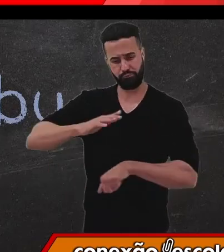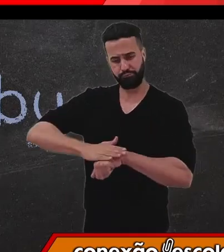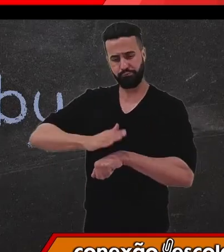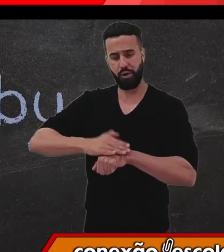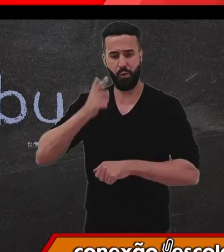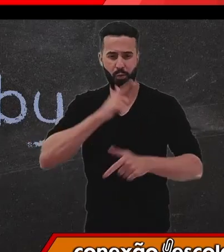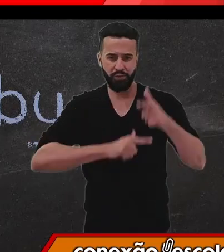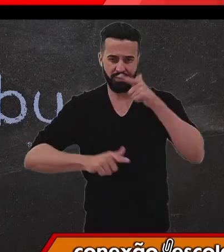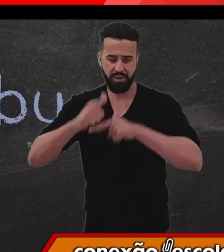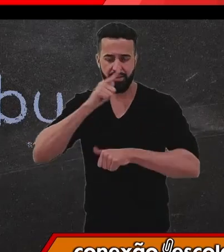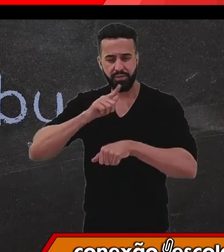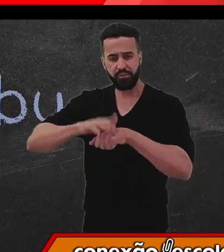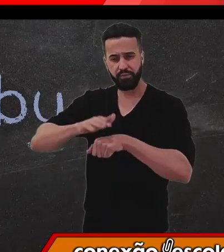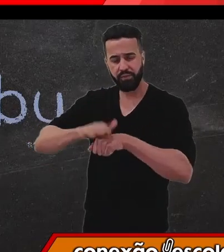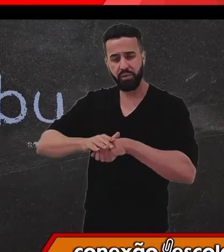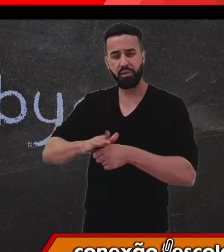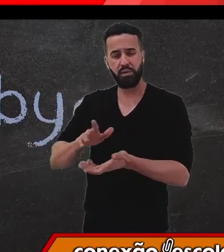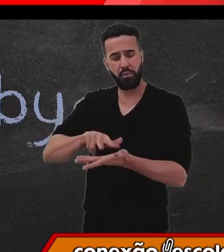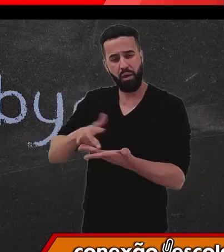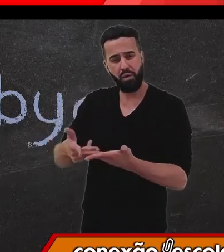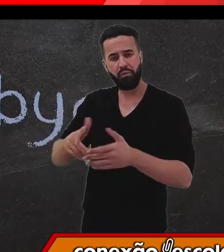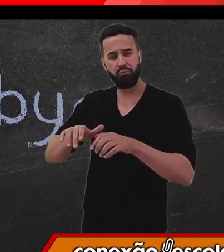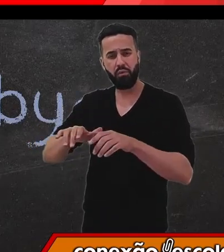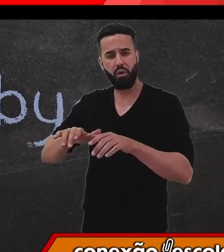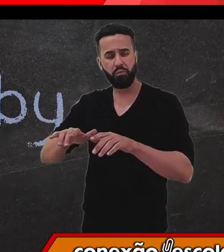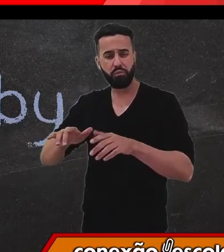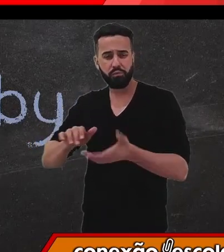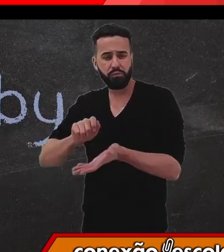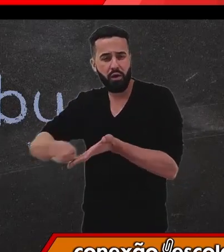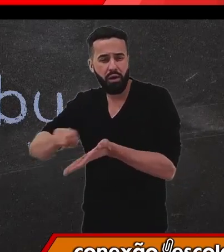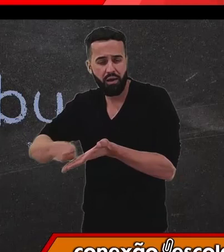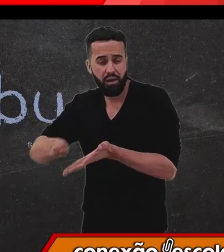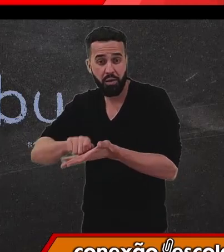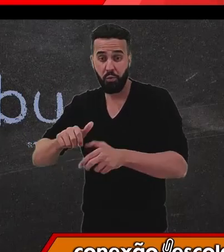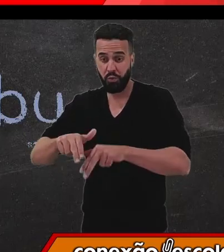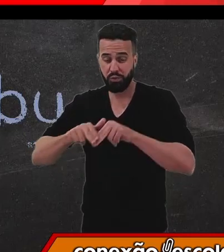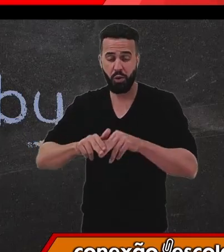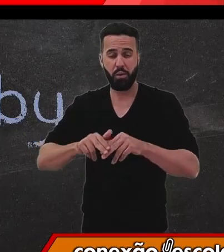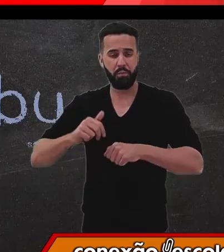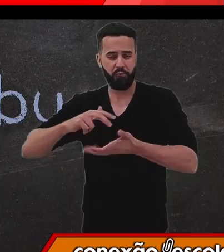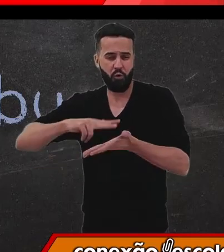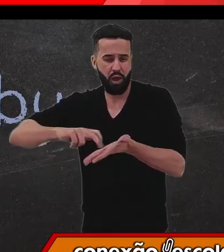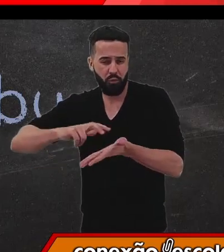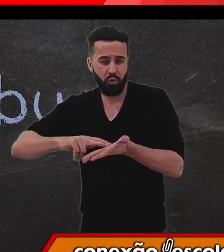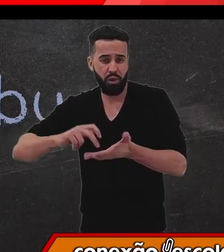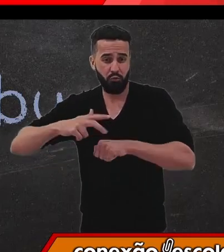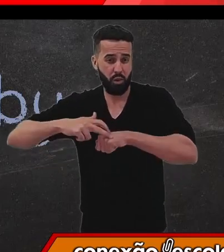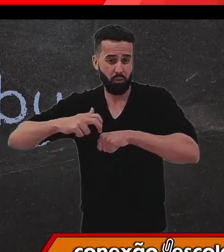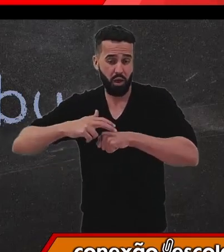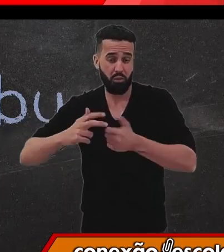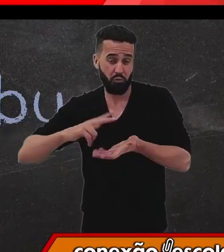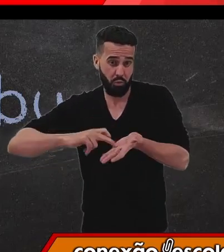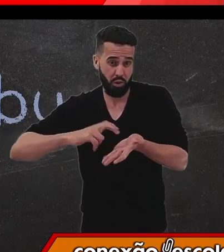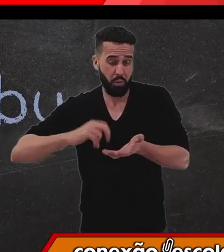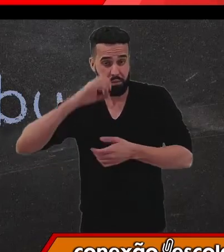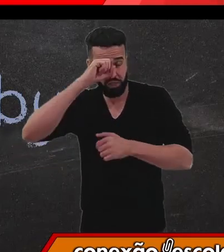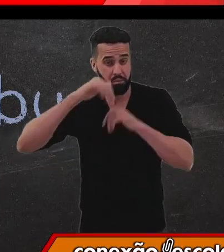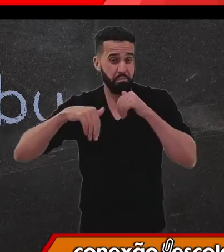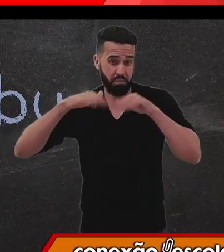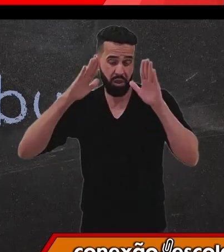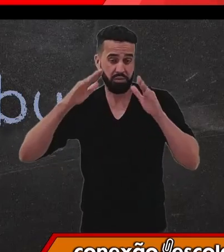É assim que a gente enriquece o nosso vocabulário em inglês e é assim que a gente consegue fazer leituras em